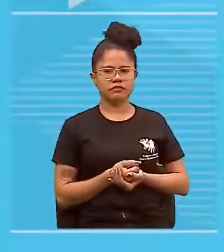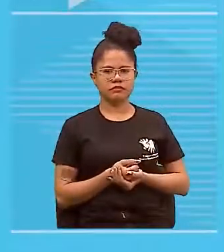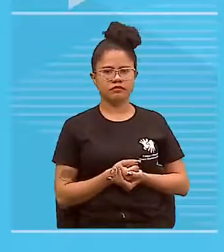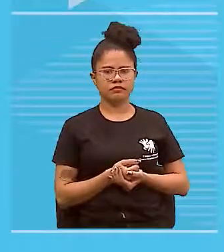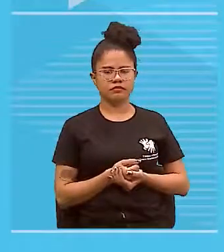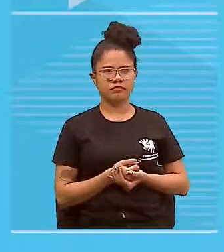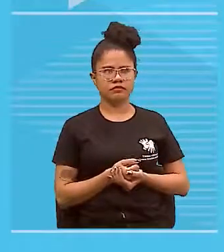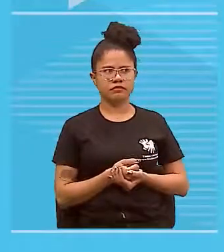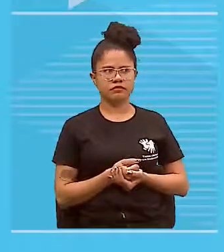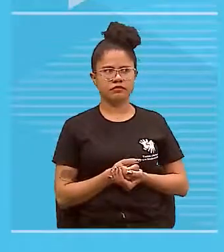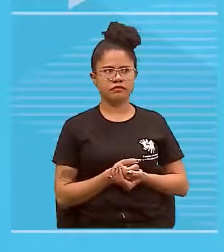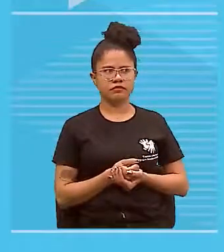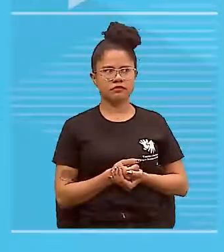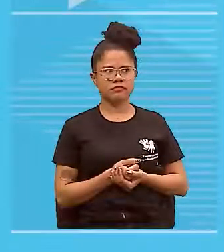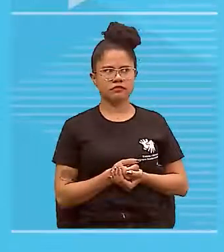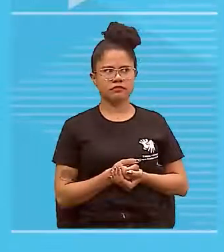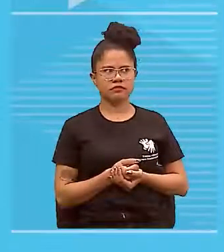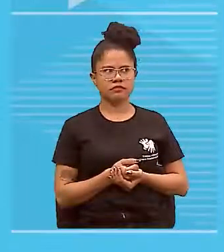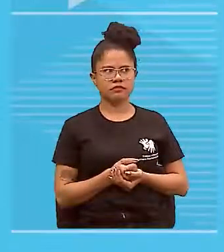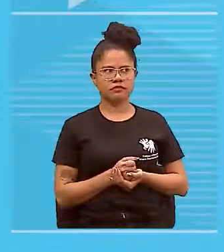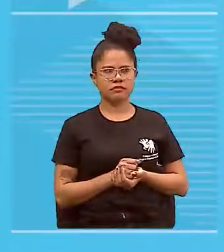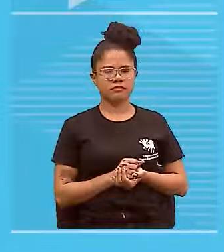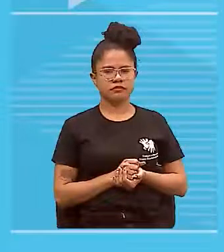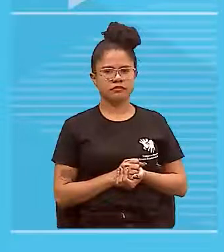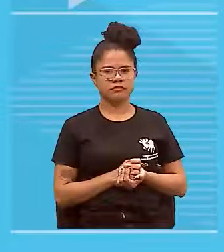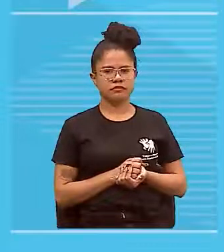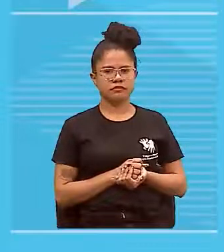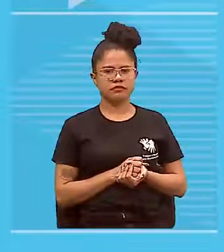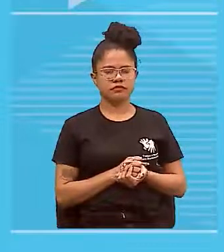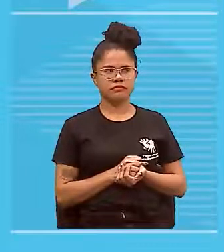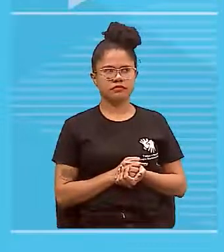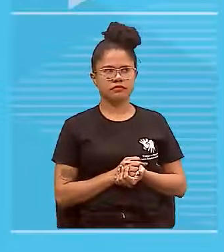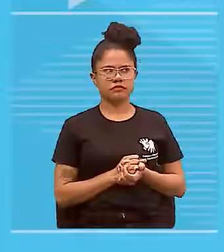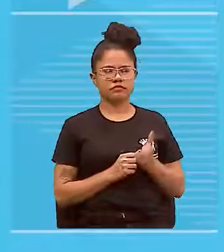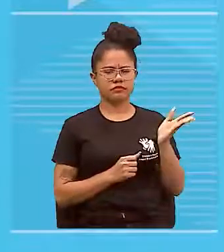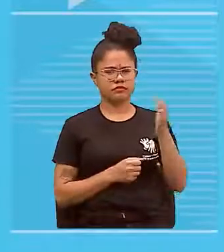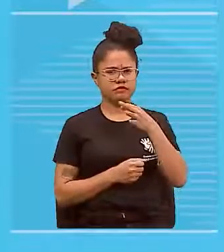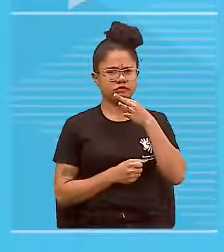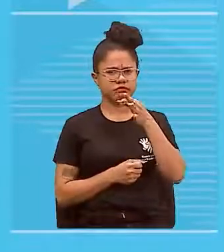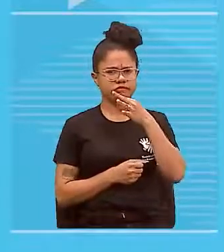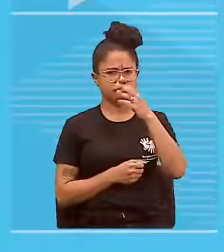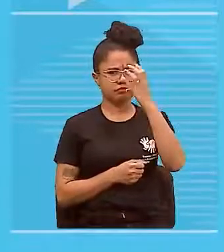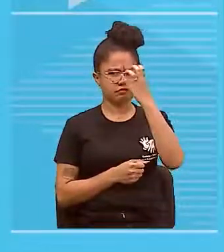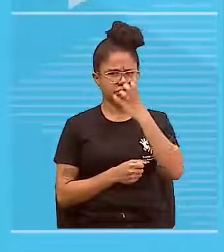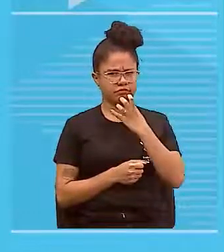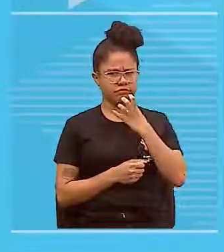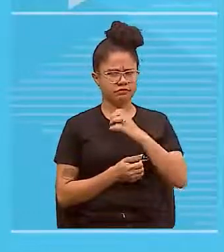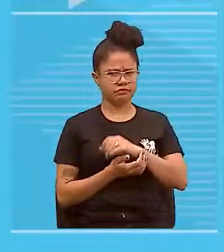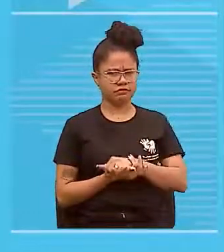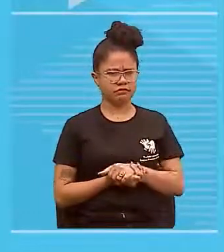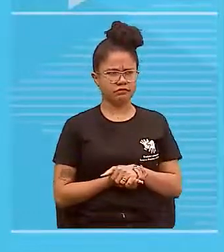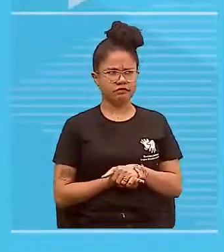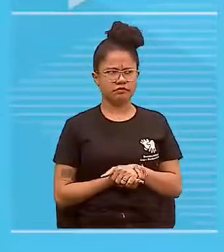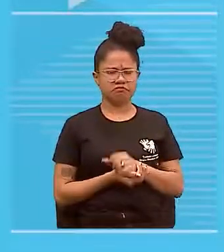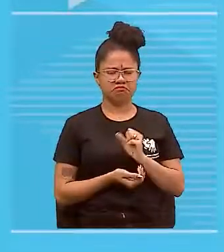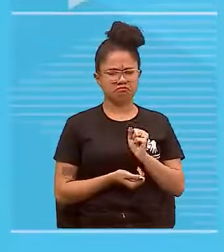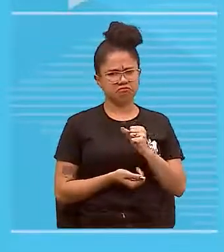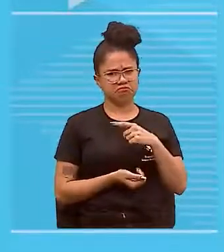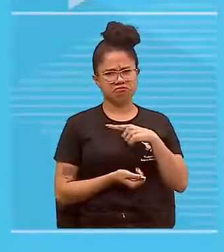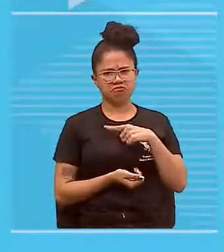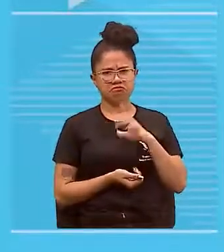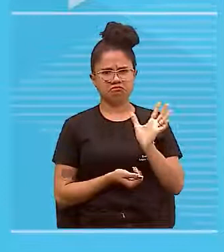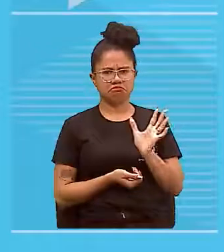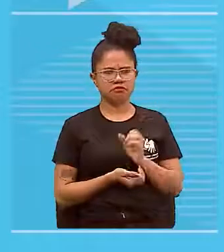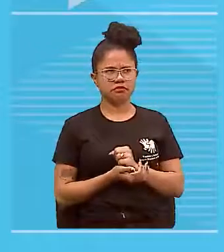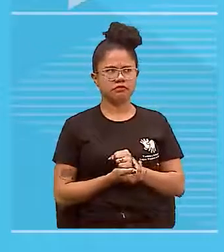a parafernália Tecnológica do nosso tempo há uma crítica eu acho que há